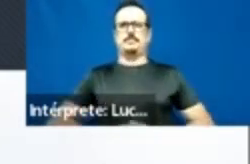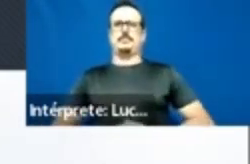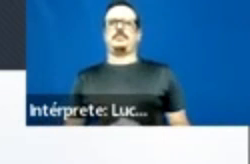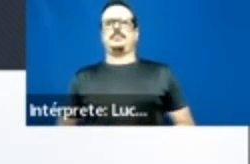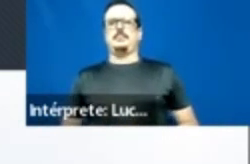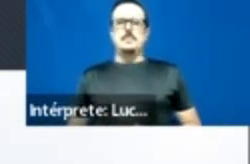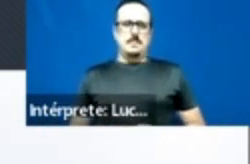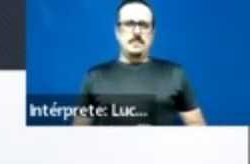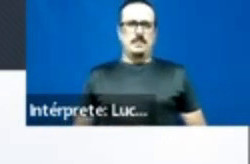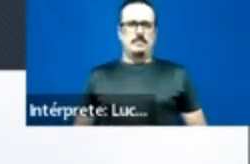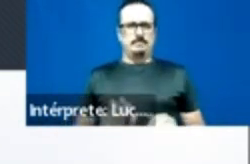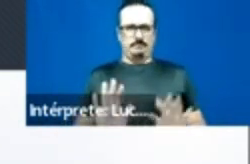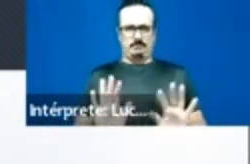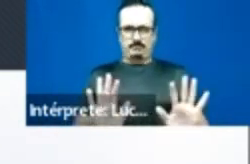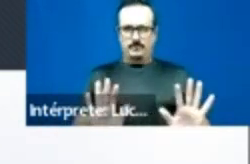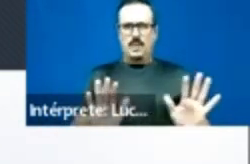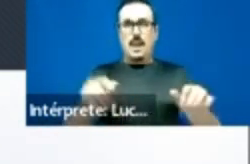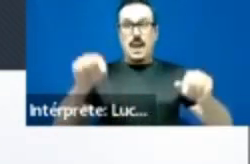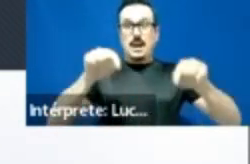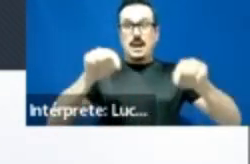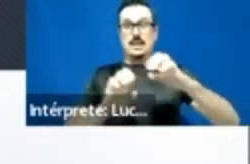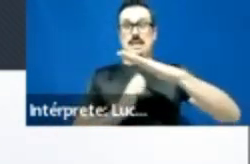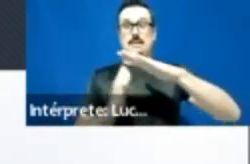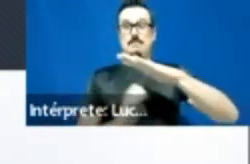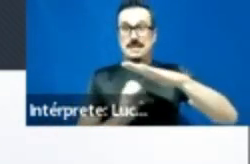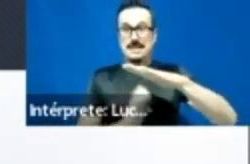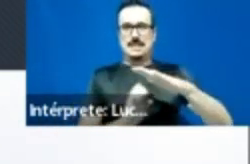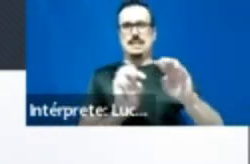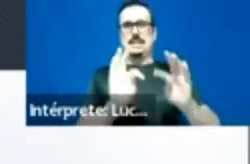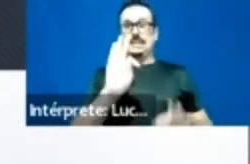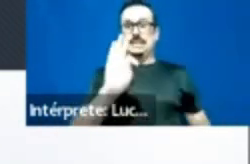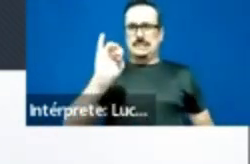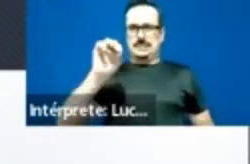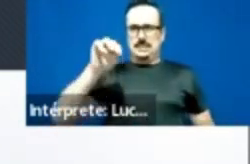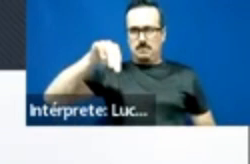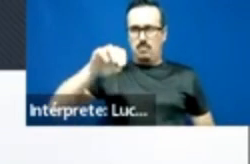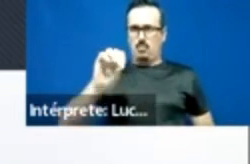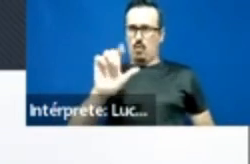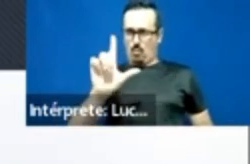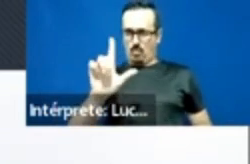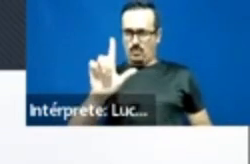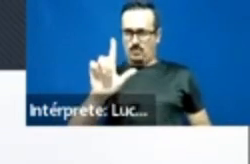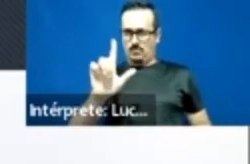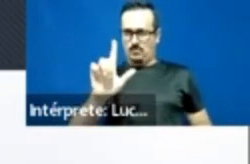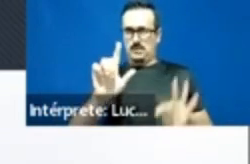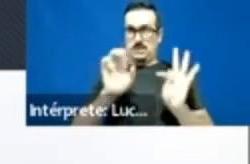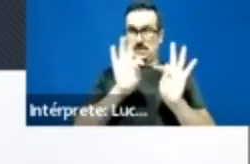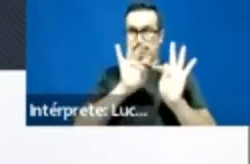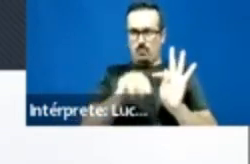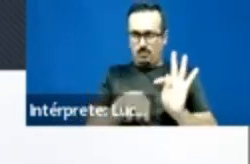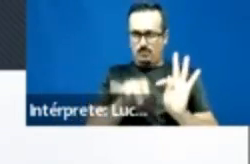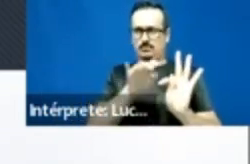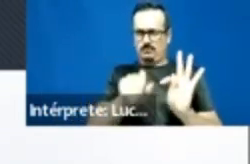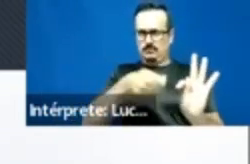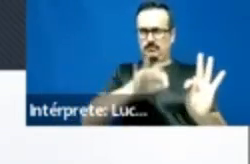mesmo. Mas a Timol tem esse objetivo aqui: trazer saúde e